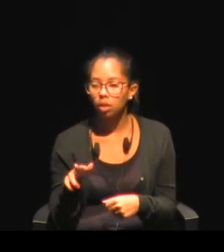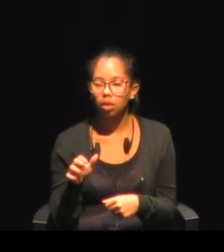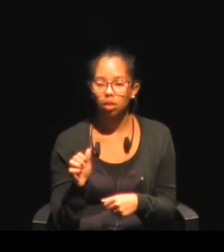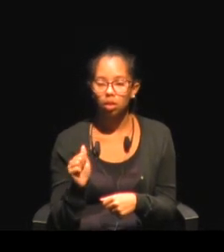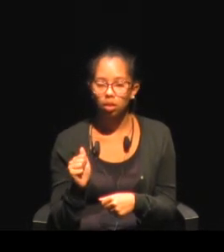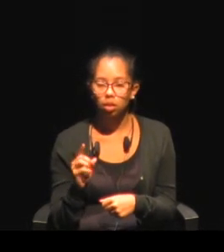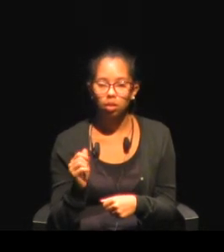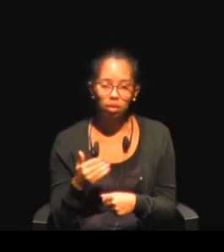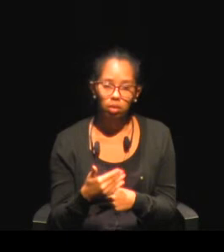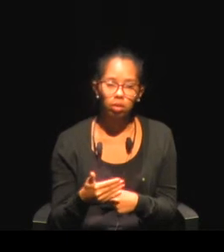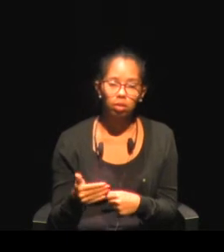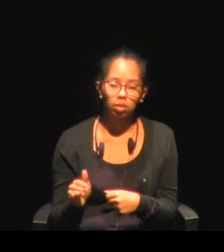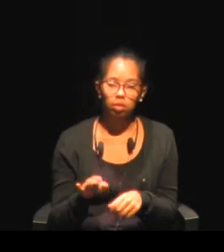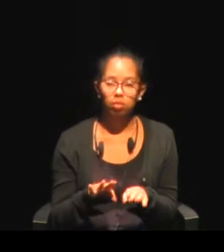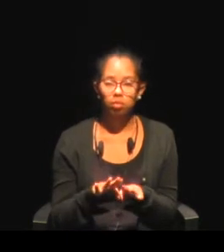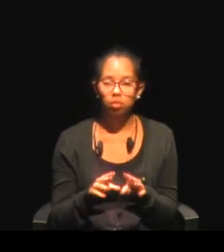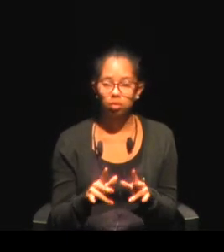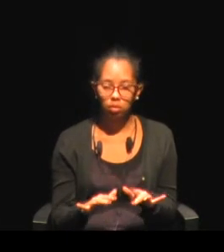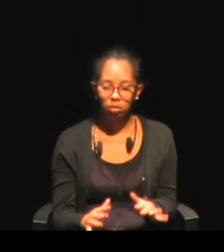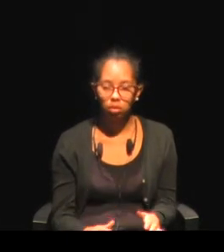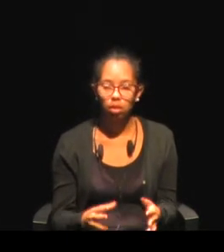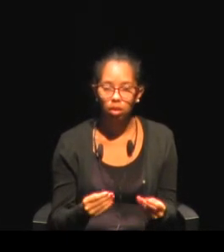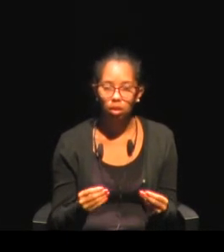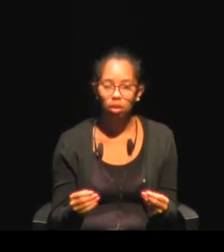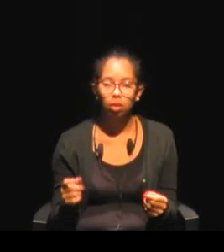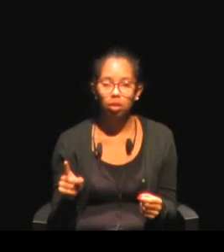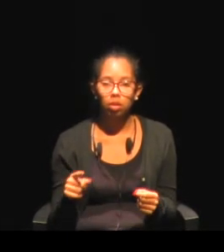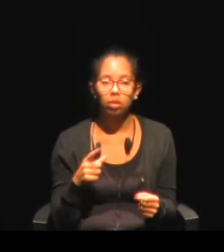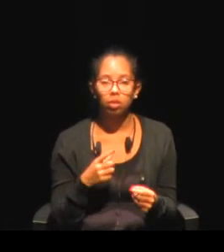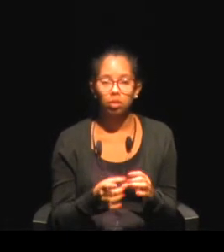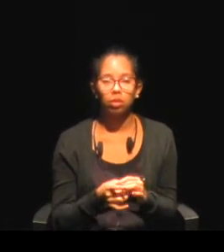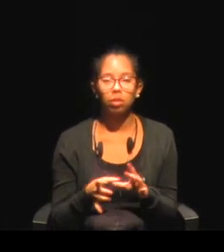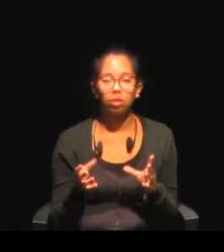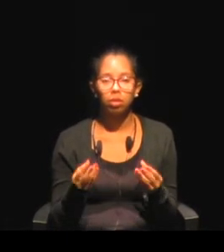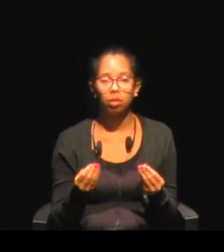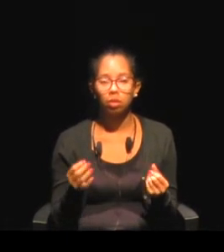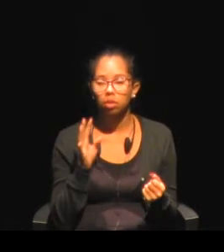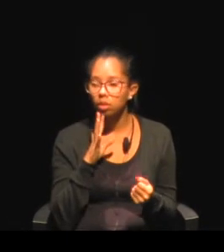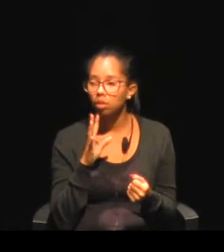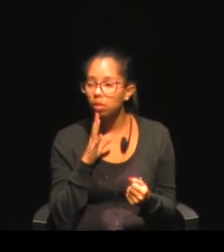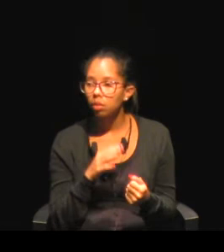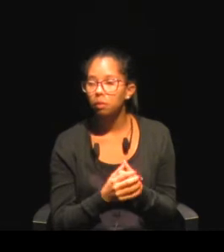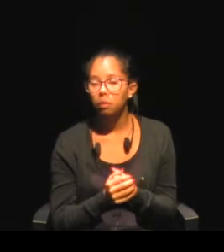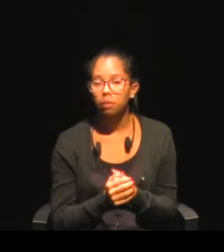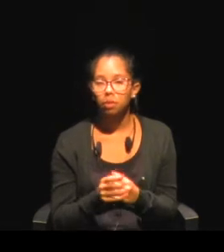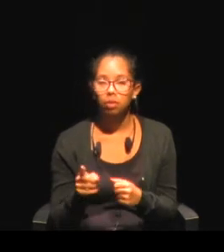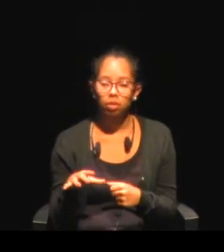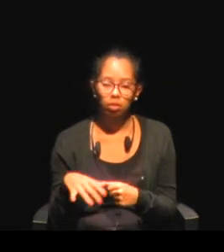entrou num declínio muito grande, mas deixou muita coisa legal aí nessa região do Pampa do